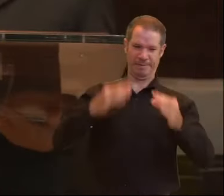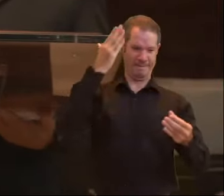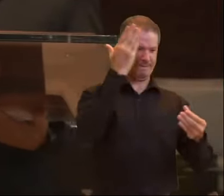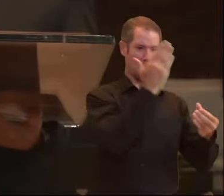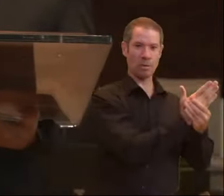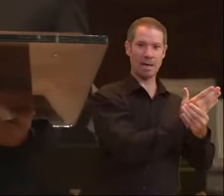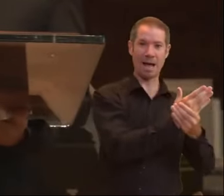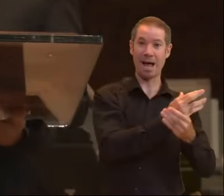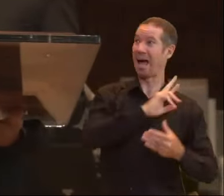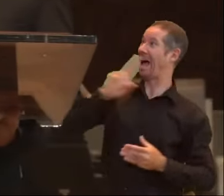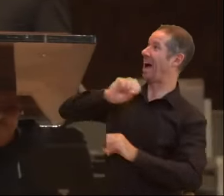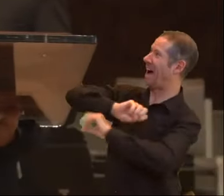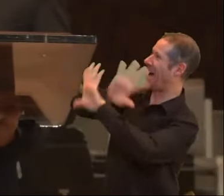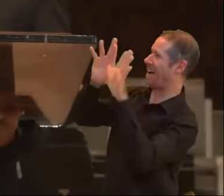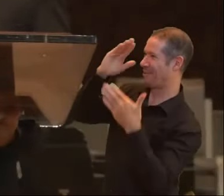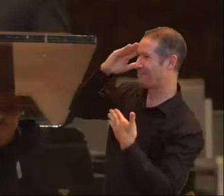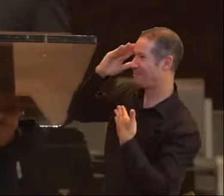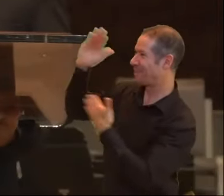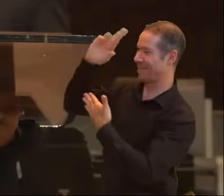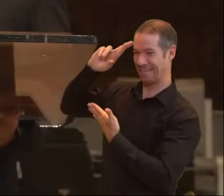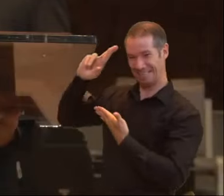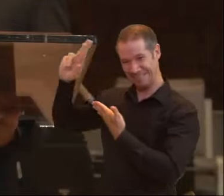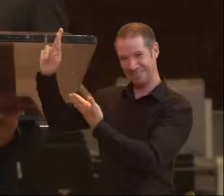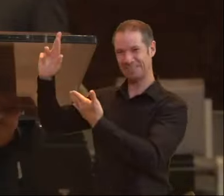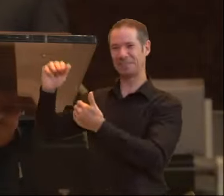glória, obrigado Senhor.